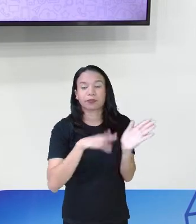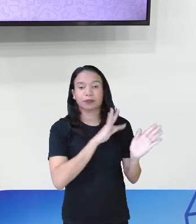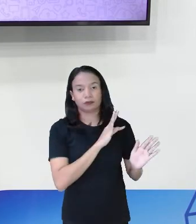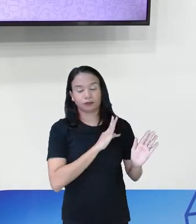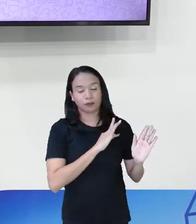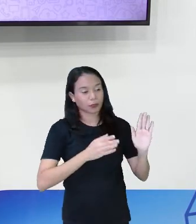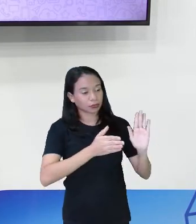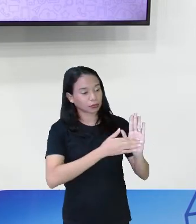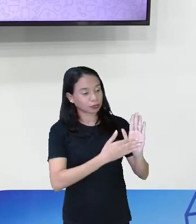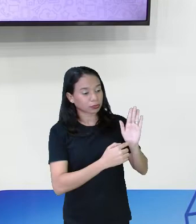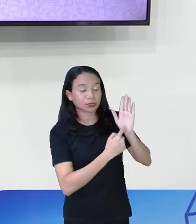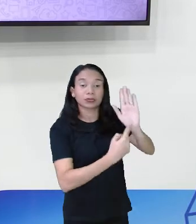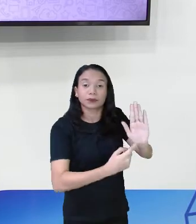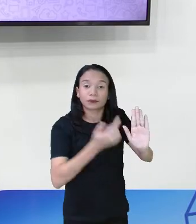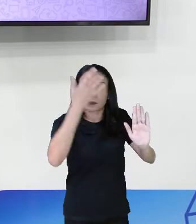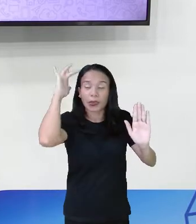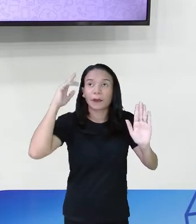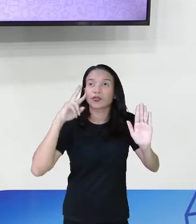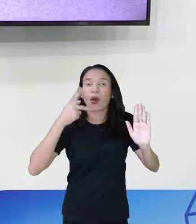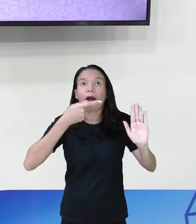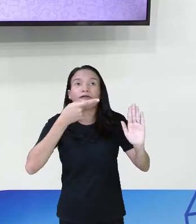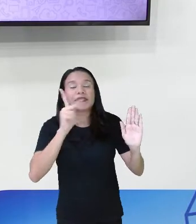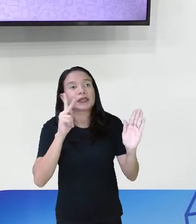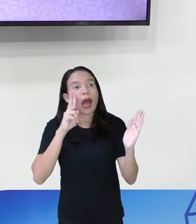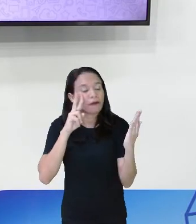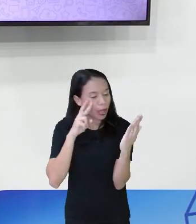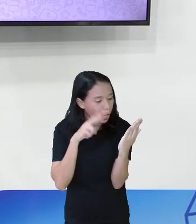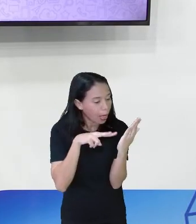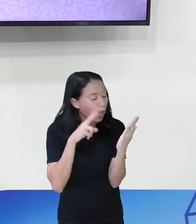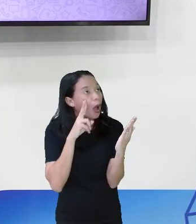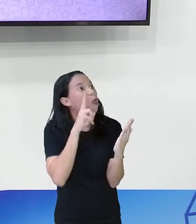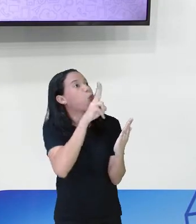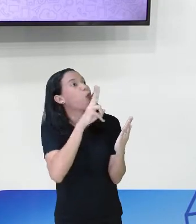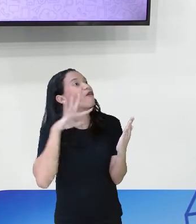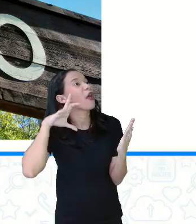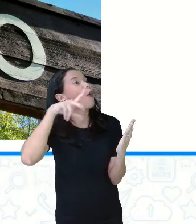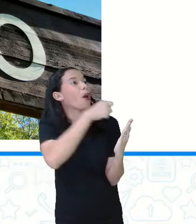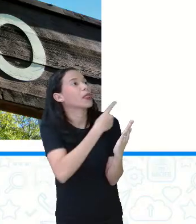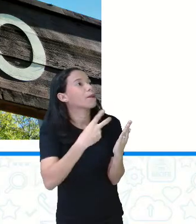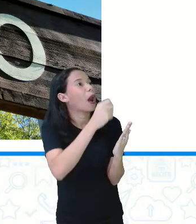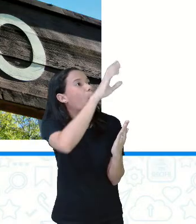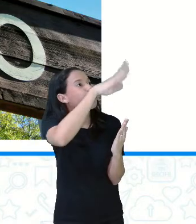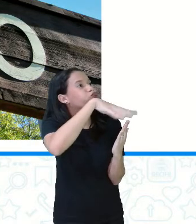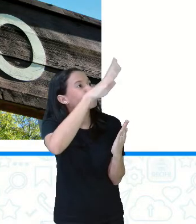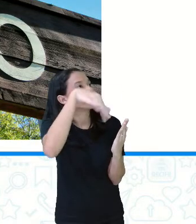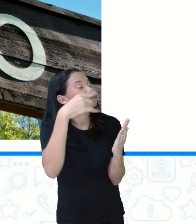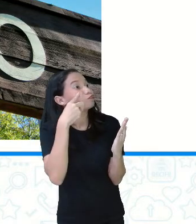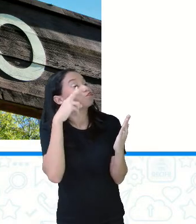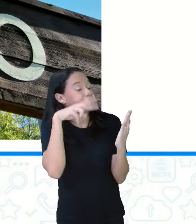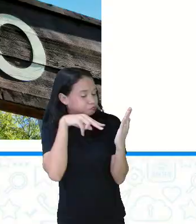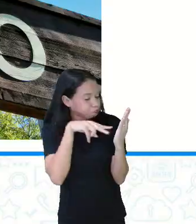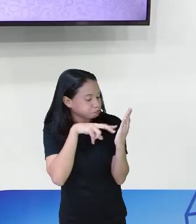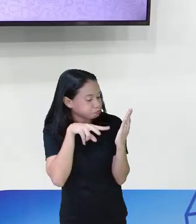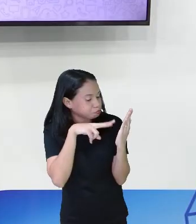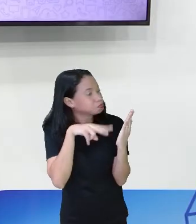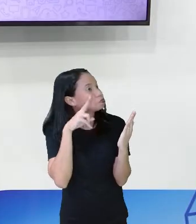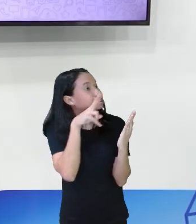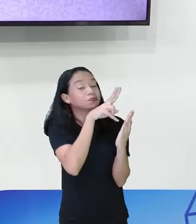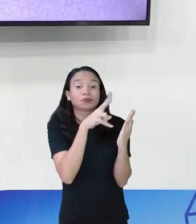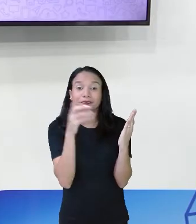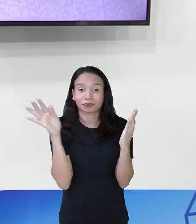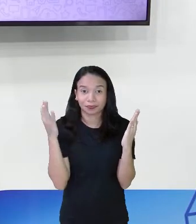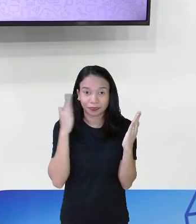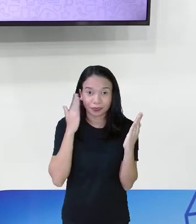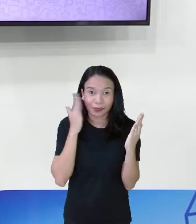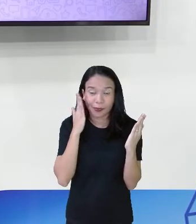técnica que vai servir para trazer o quê? Informações sobre aquele animal ali, tá